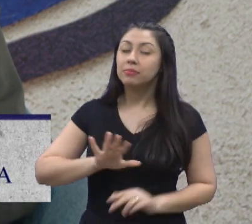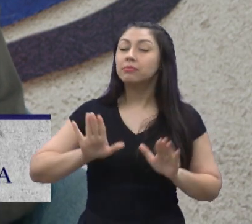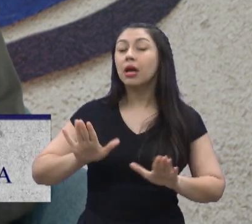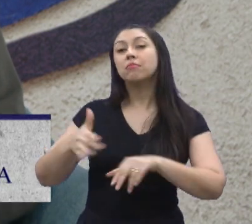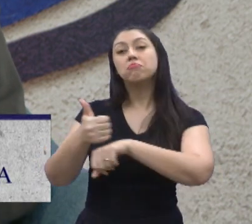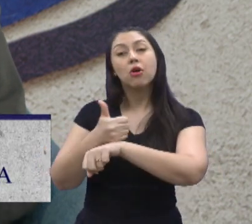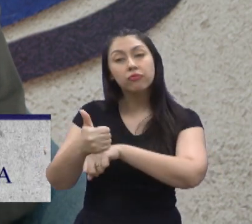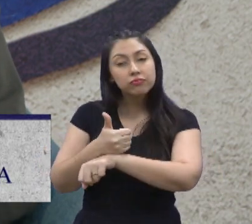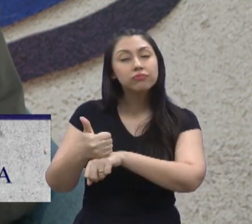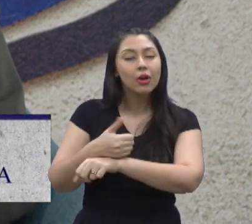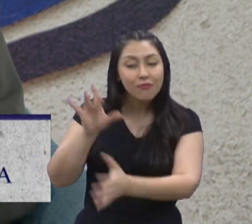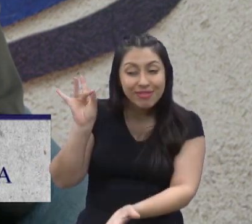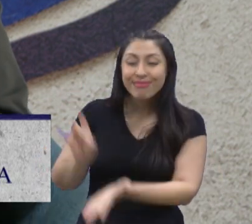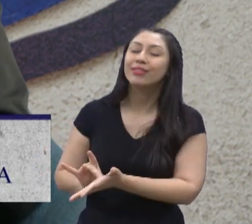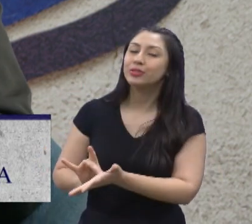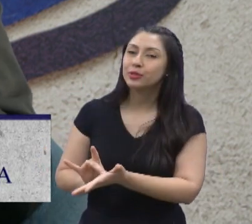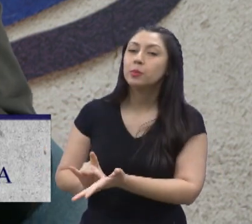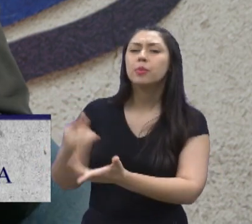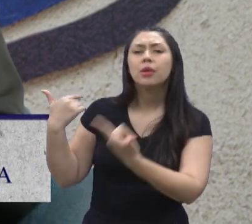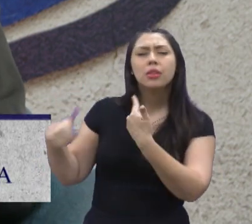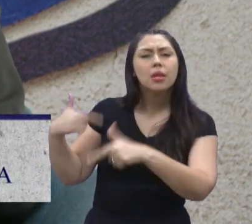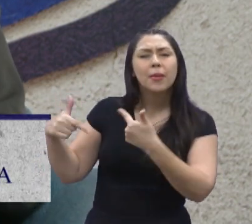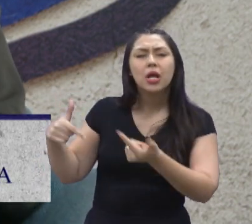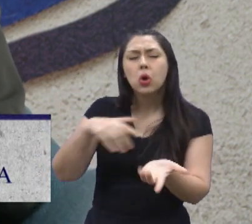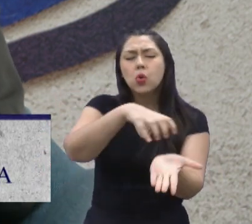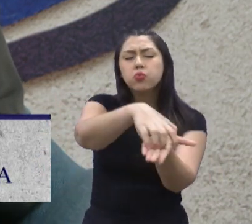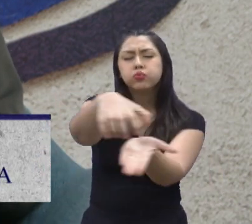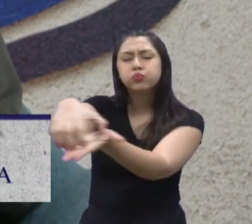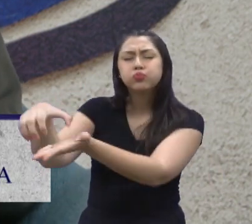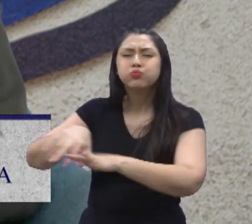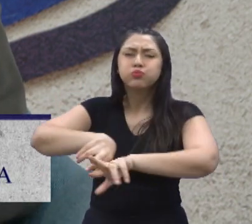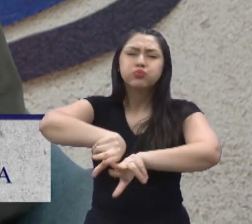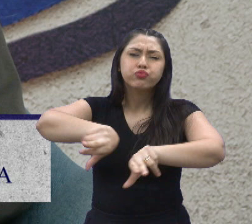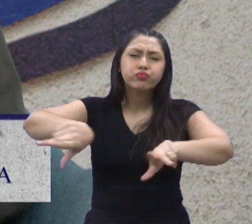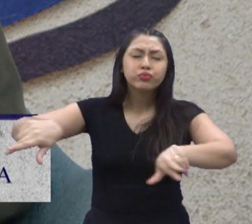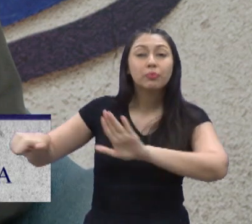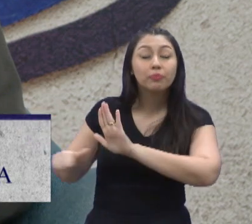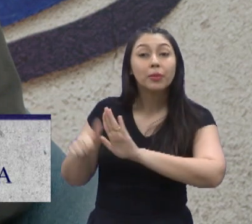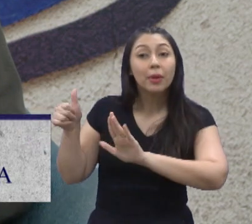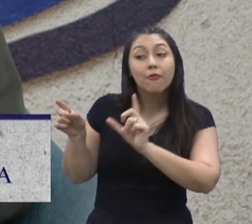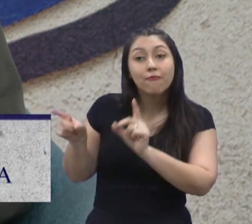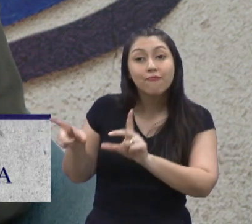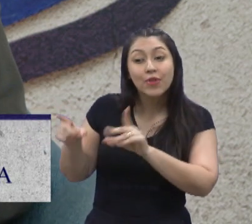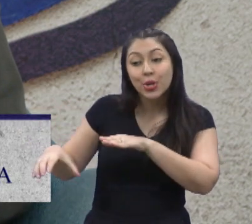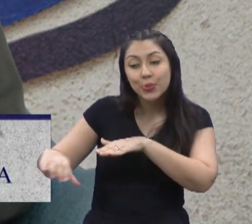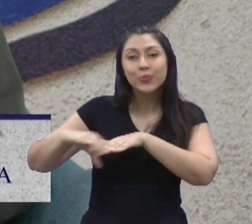profissionalmente, sim, trabalhei em várias áreas, né? Então, uma primeira delas foi como vendedor de sapato,